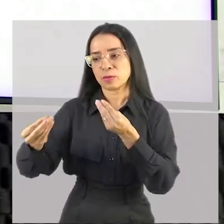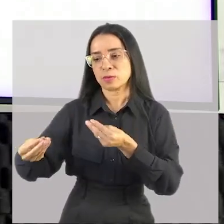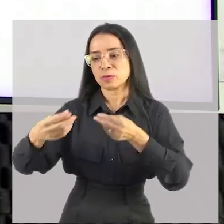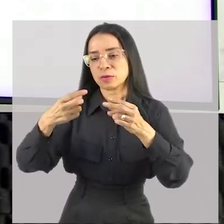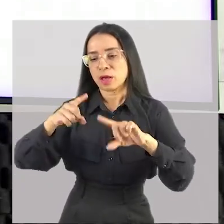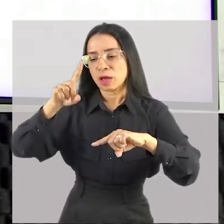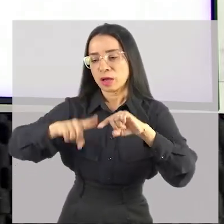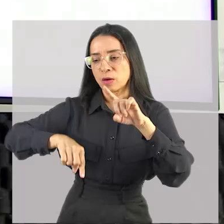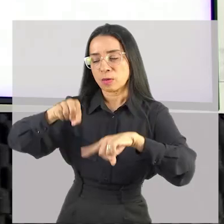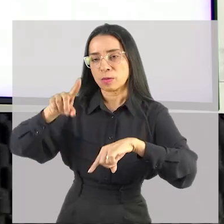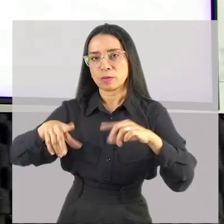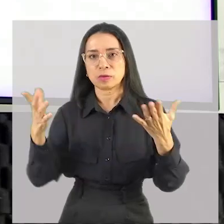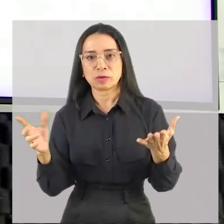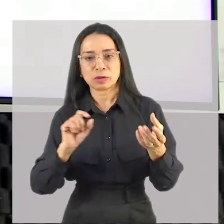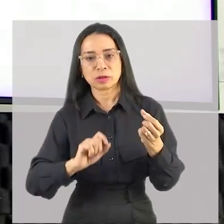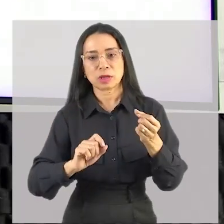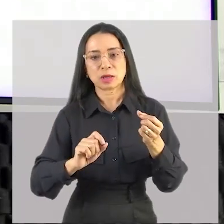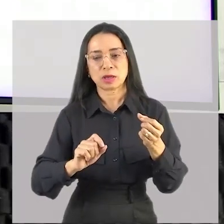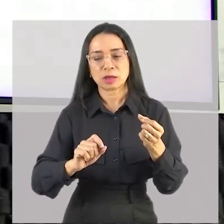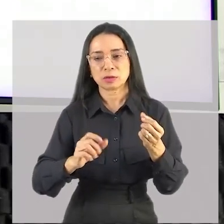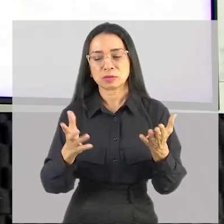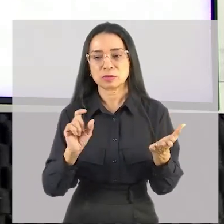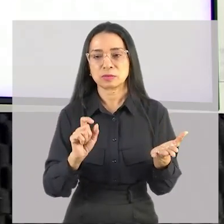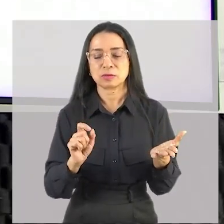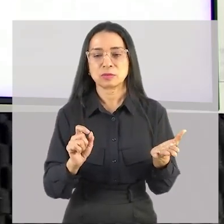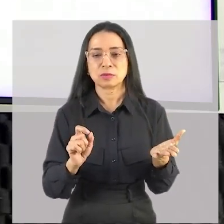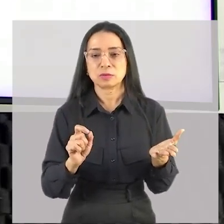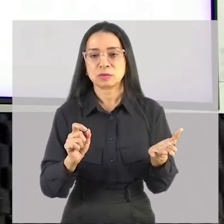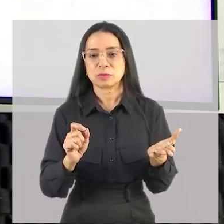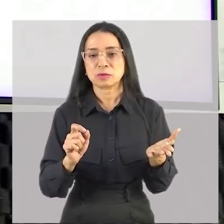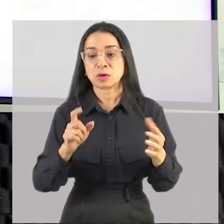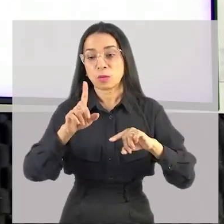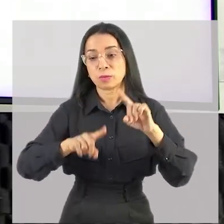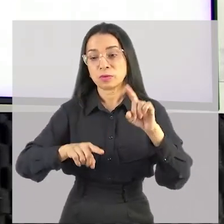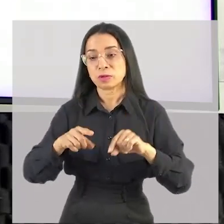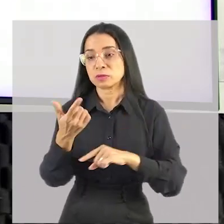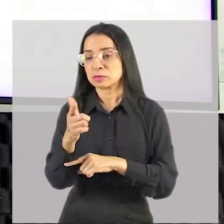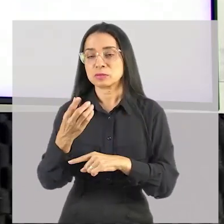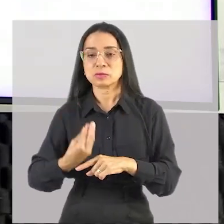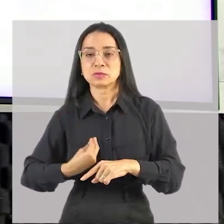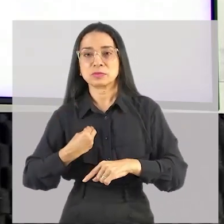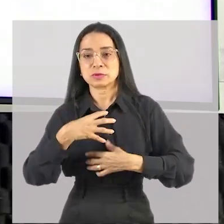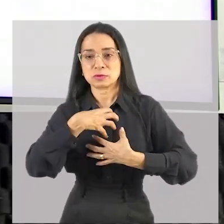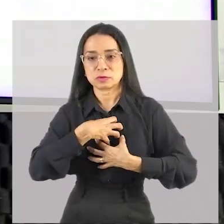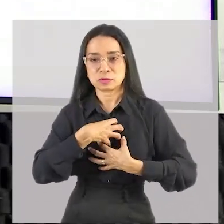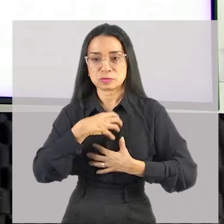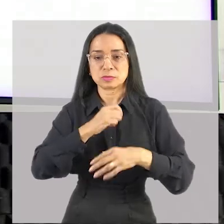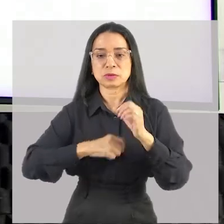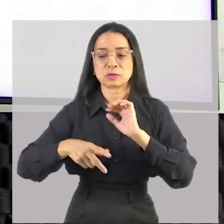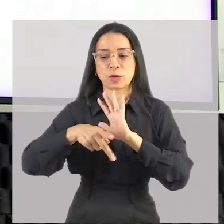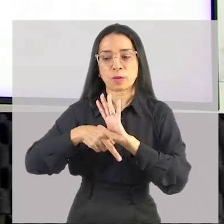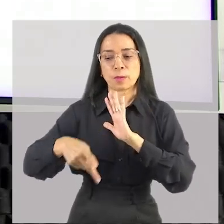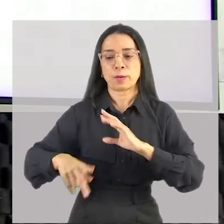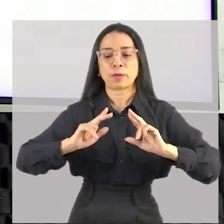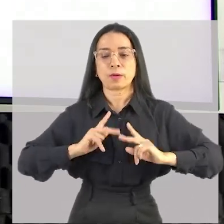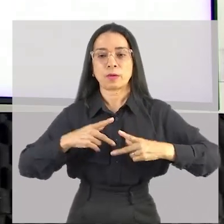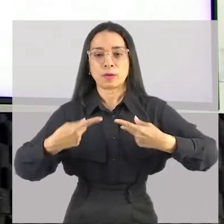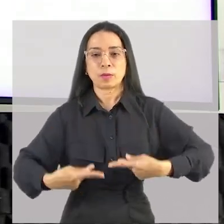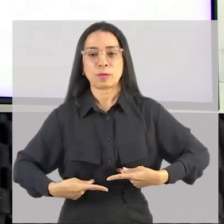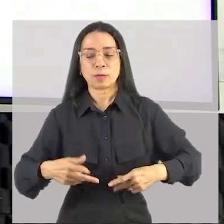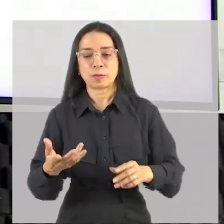a objetos, a seres inanimados, sensações, sentimentos que são próprios do ser